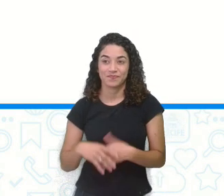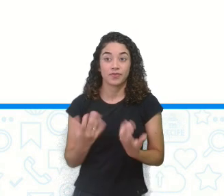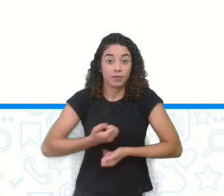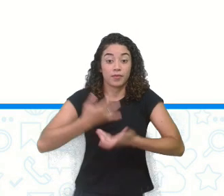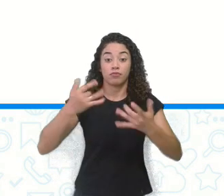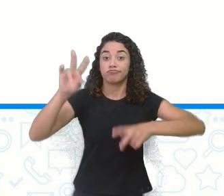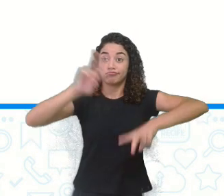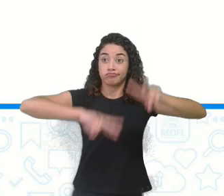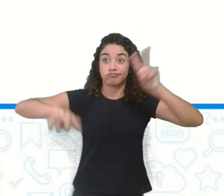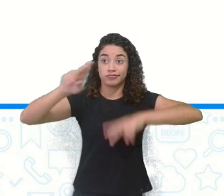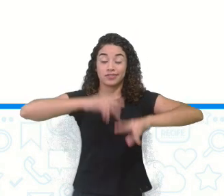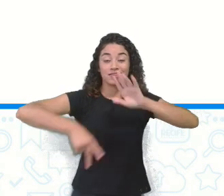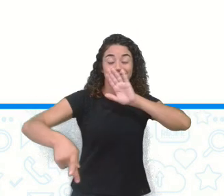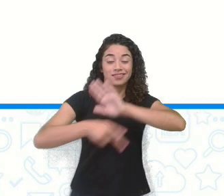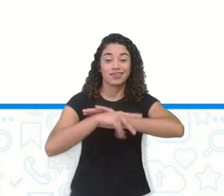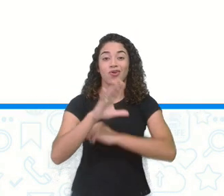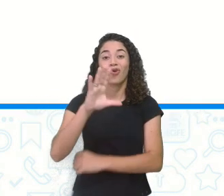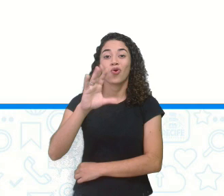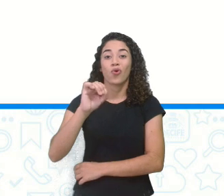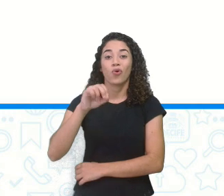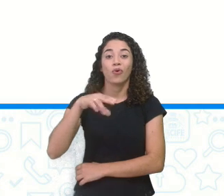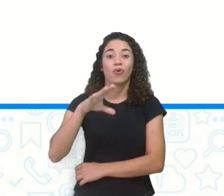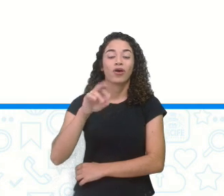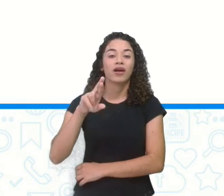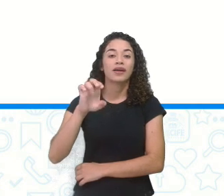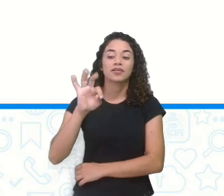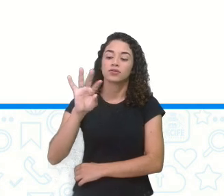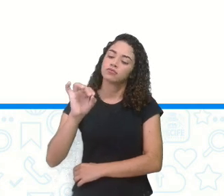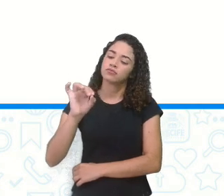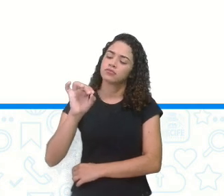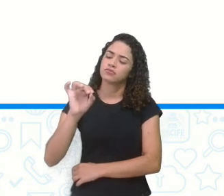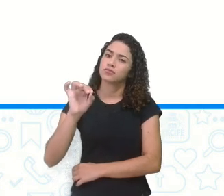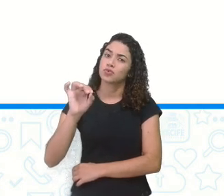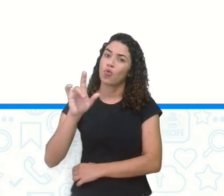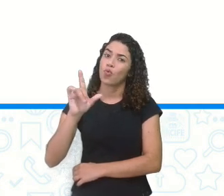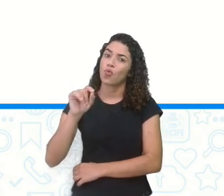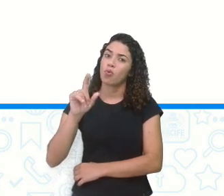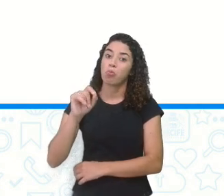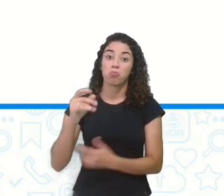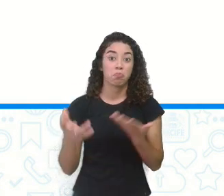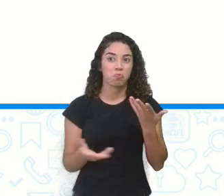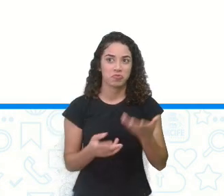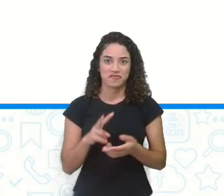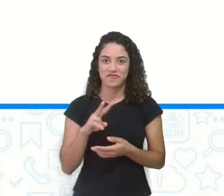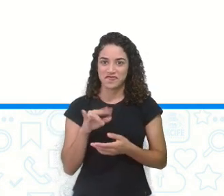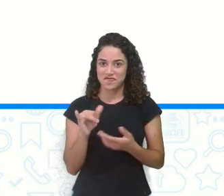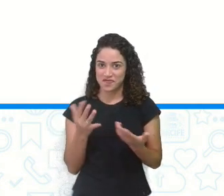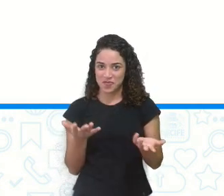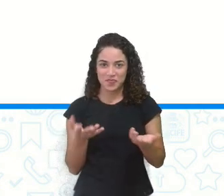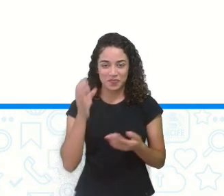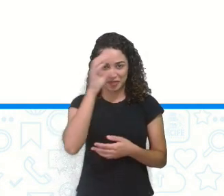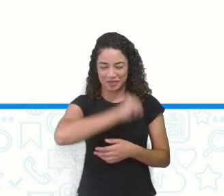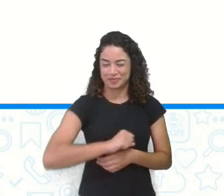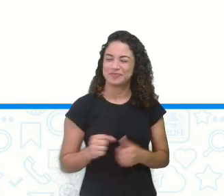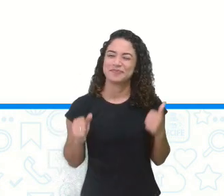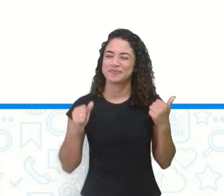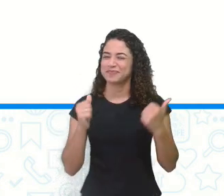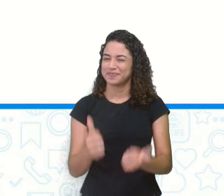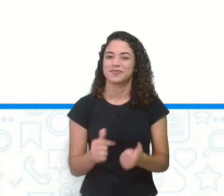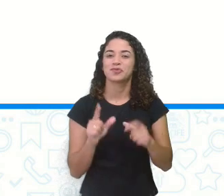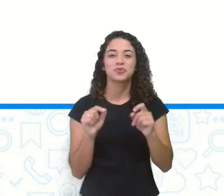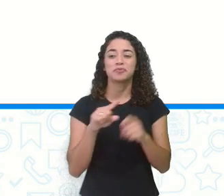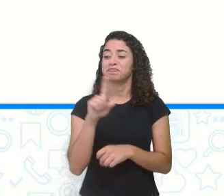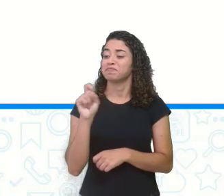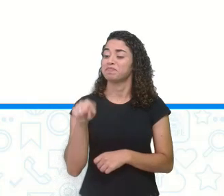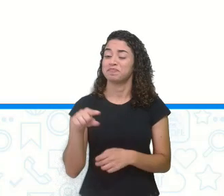Poema visual e concreto. O que é isso, professora? Vamos agora para a definição do que é o